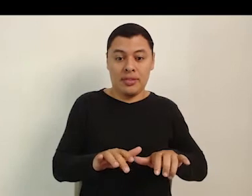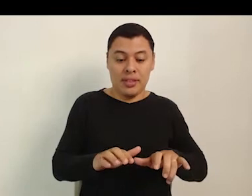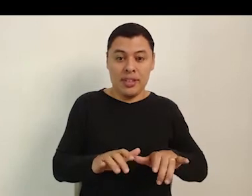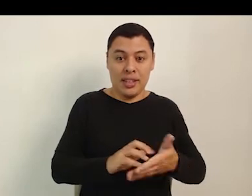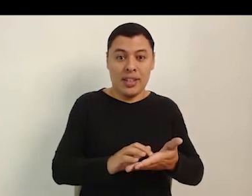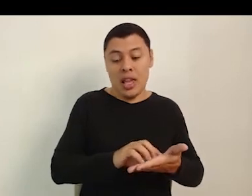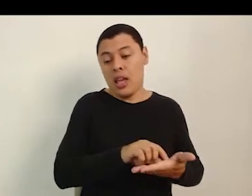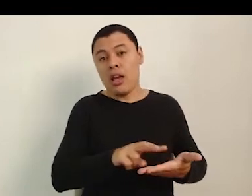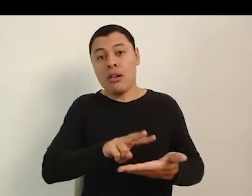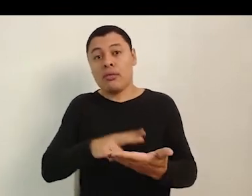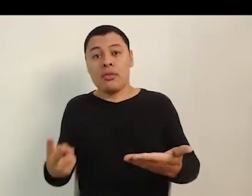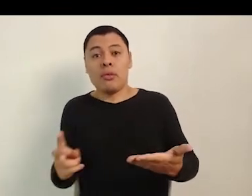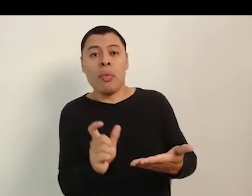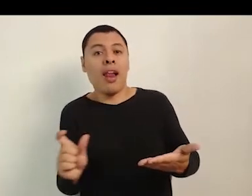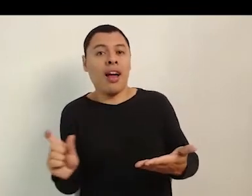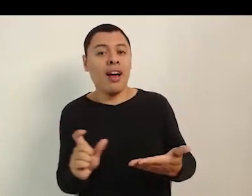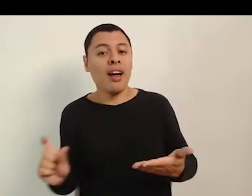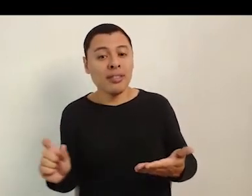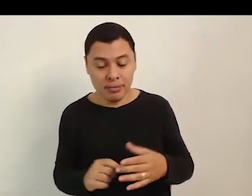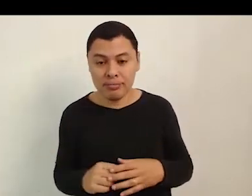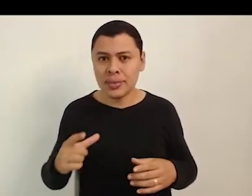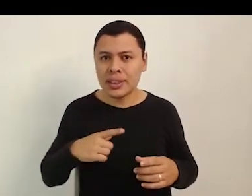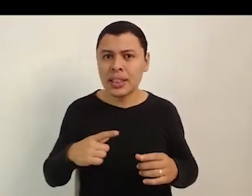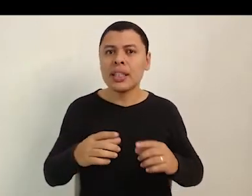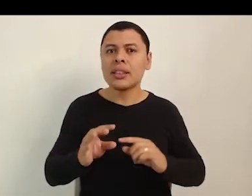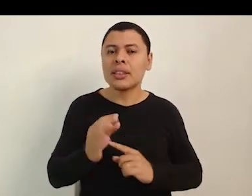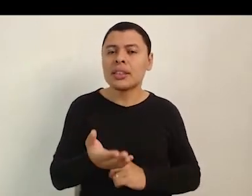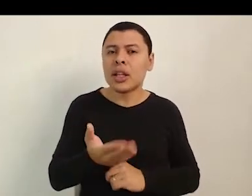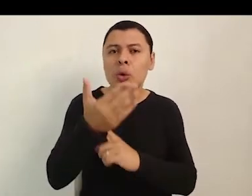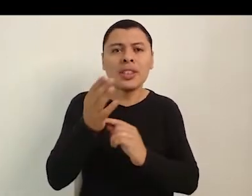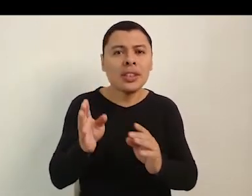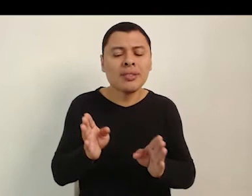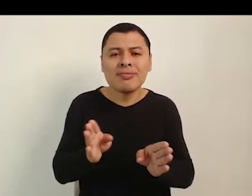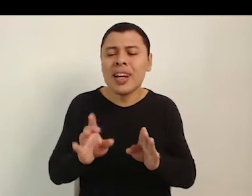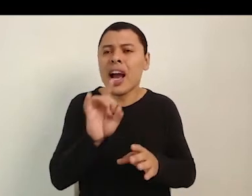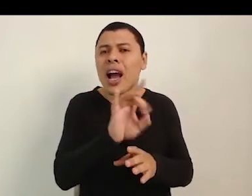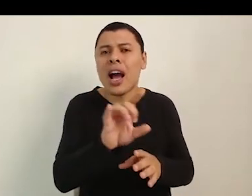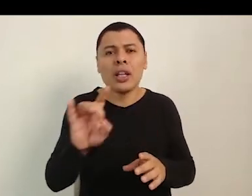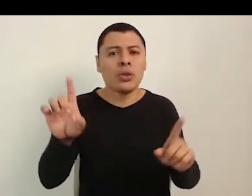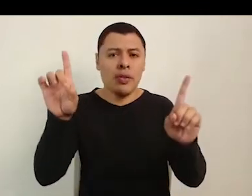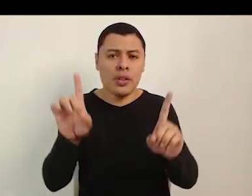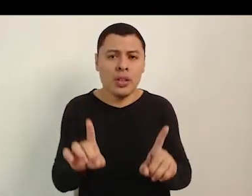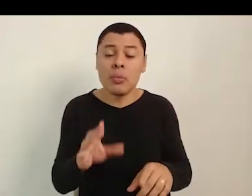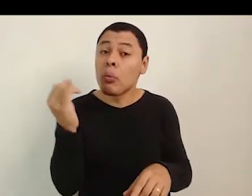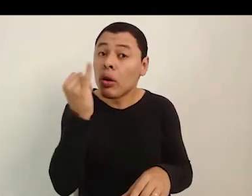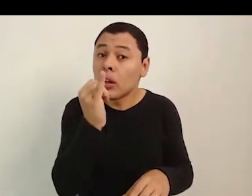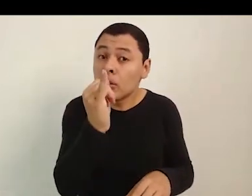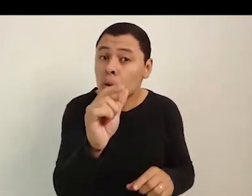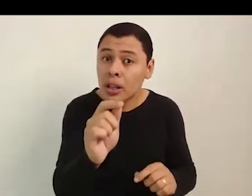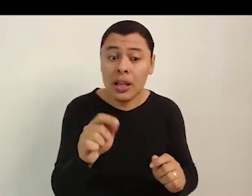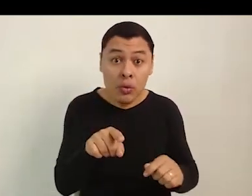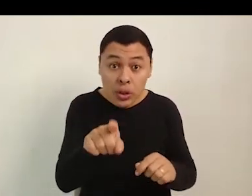Existem tecnologias assistivas específicas para cada tipo de deficiência. O importante é saber que, com elas, tudo é